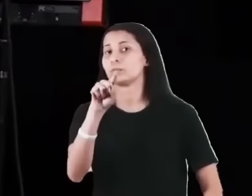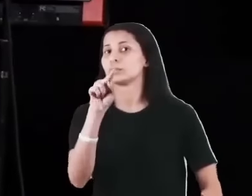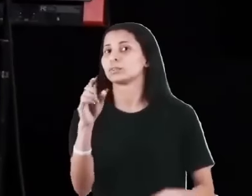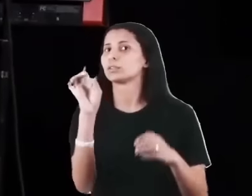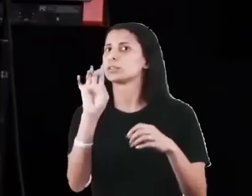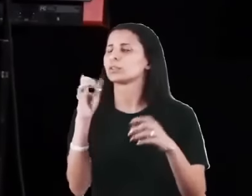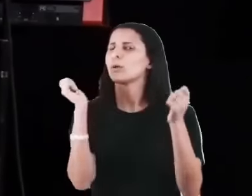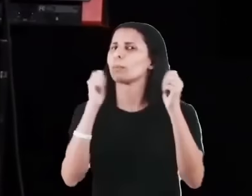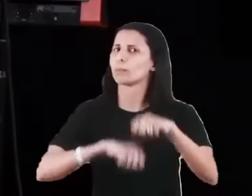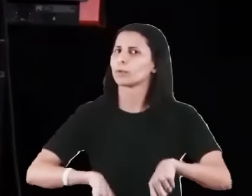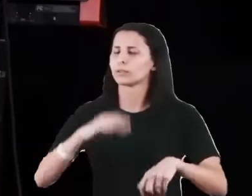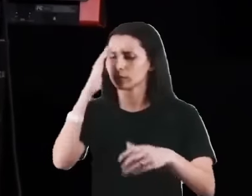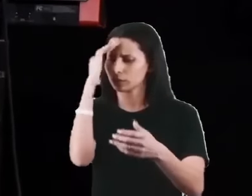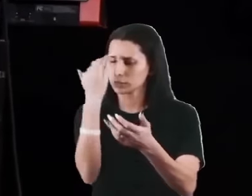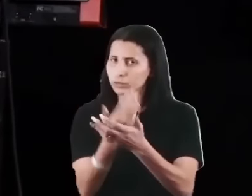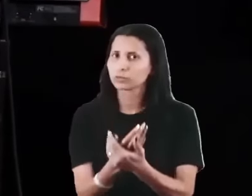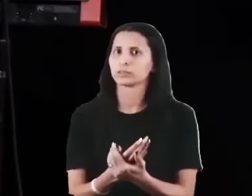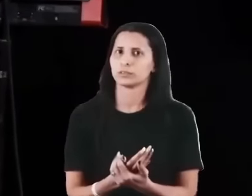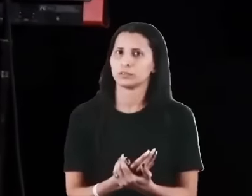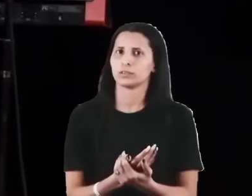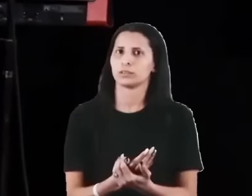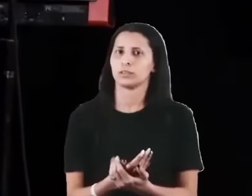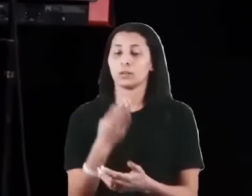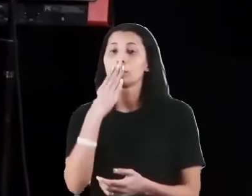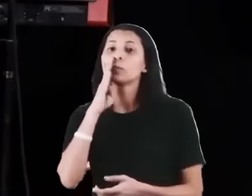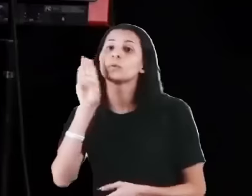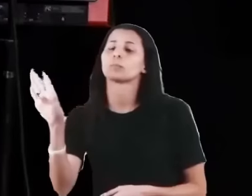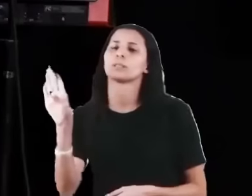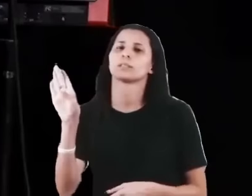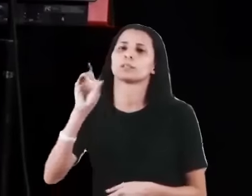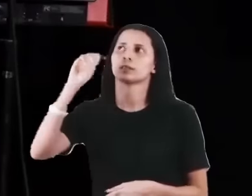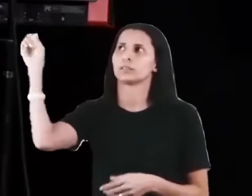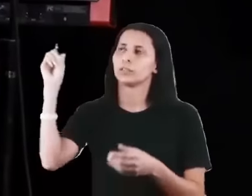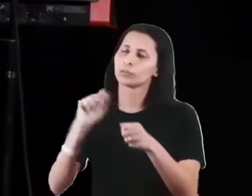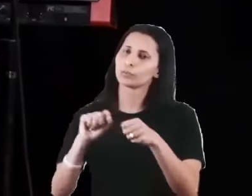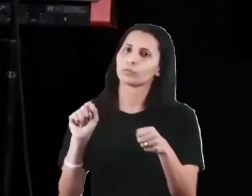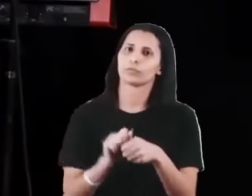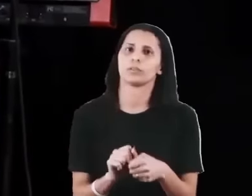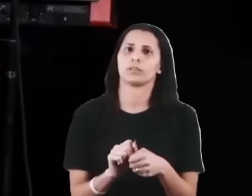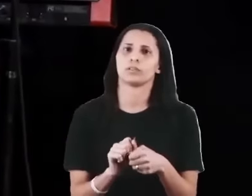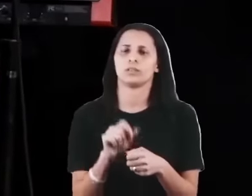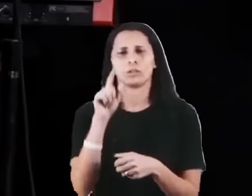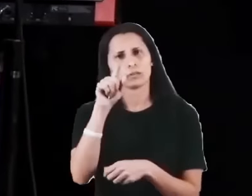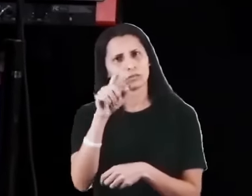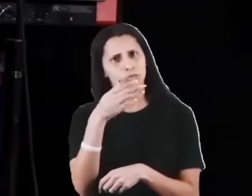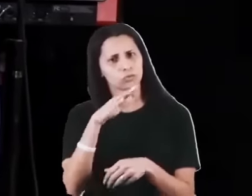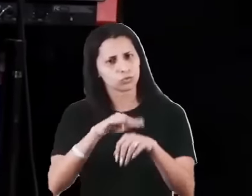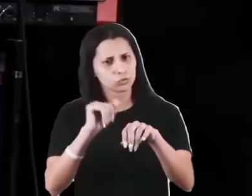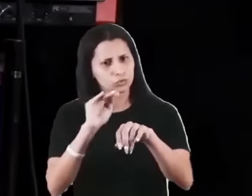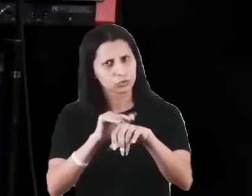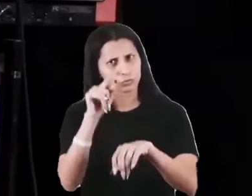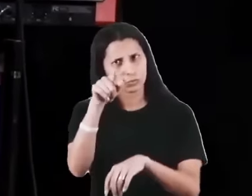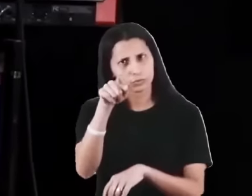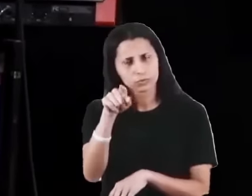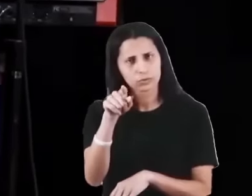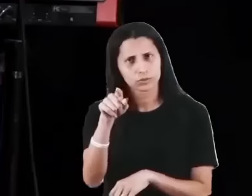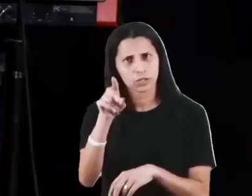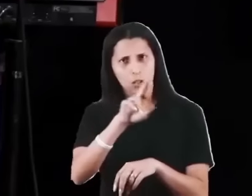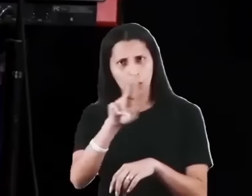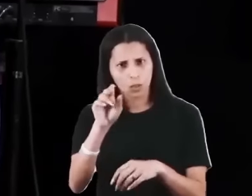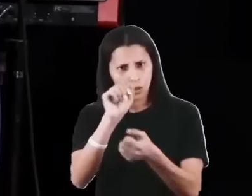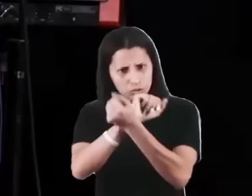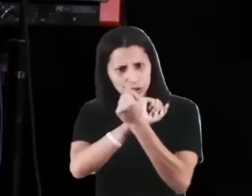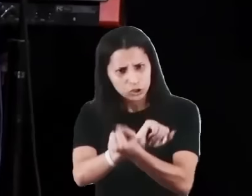que eu fiz para você no deserto o que chamaram de escrava não destrava